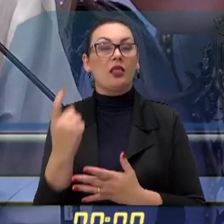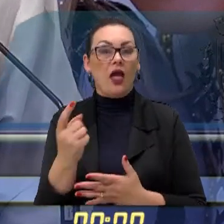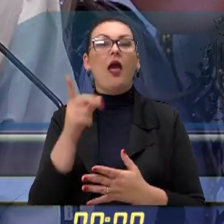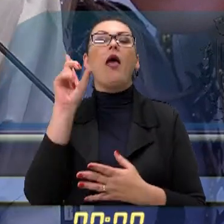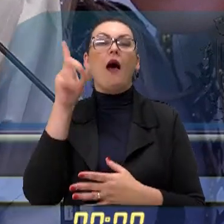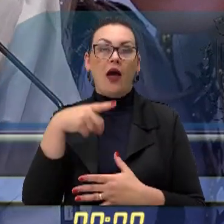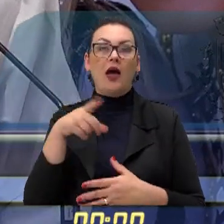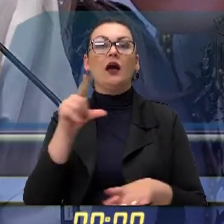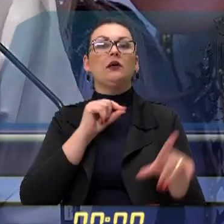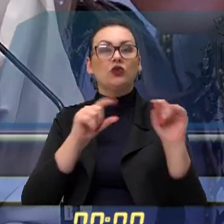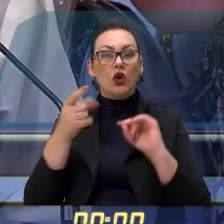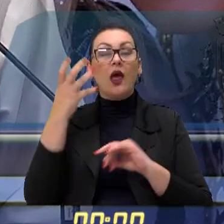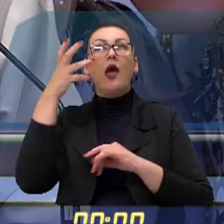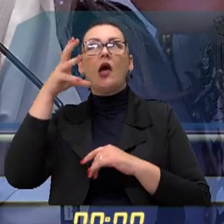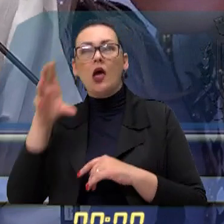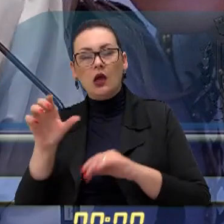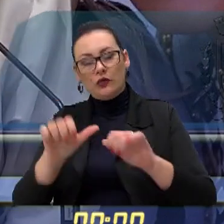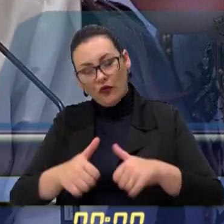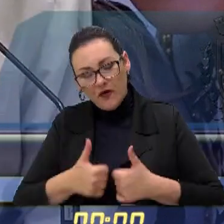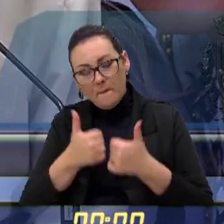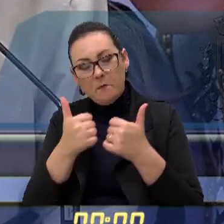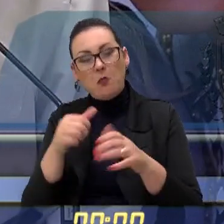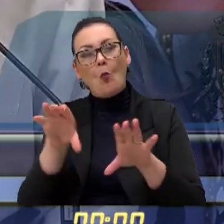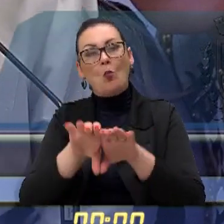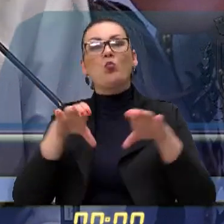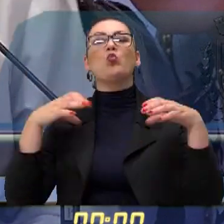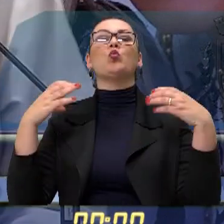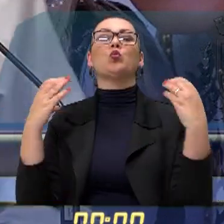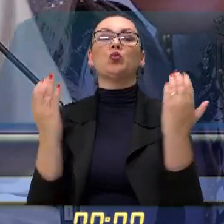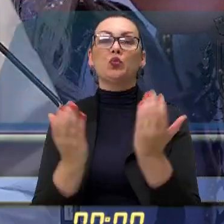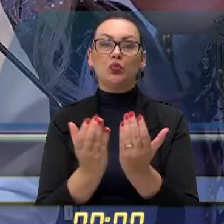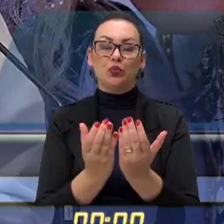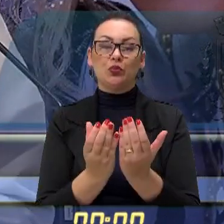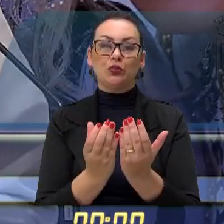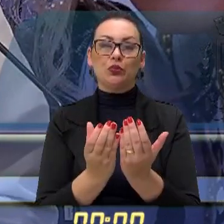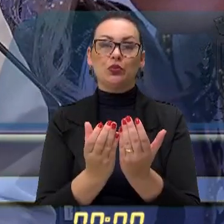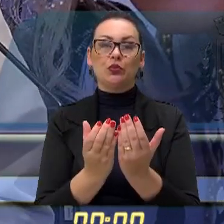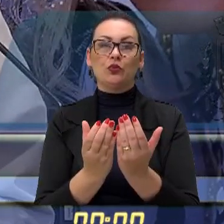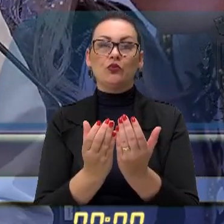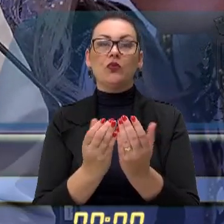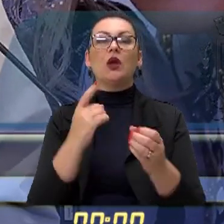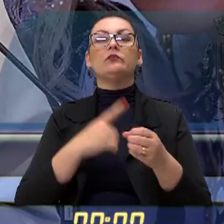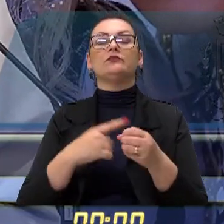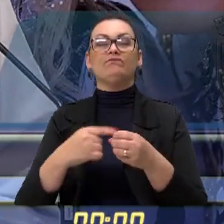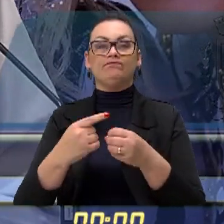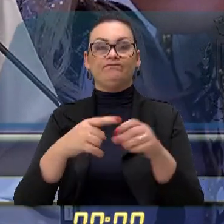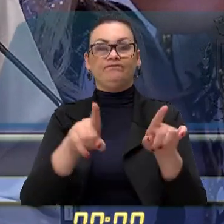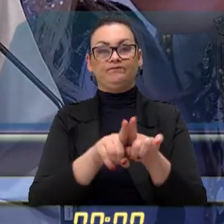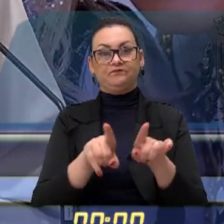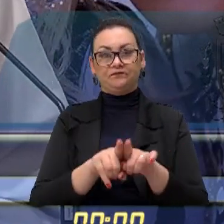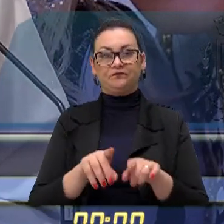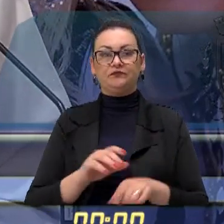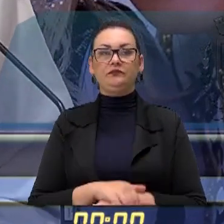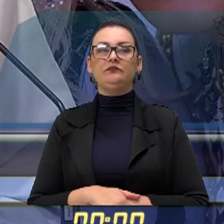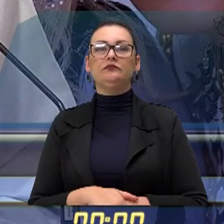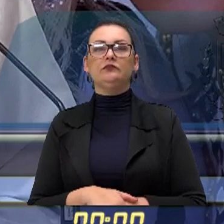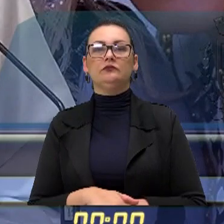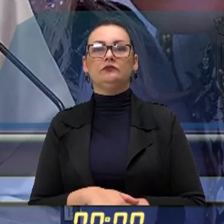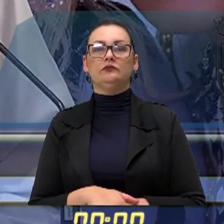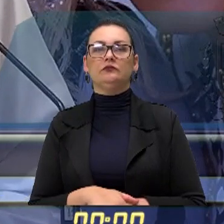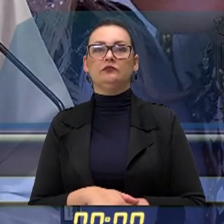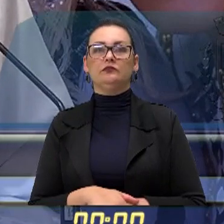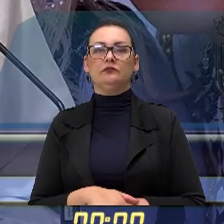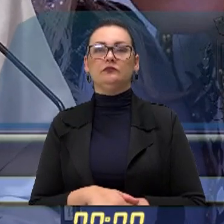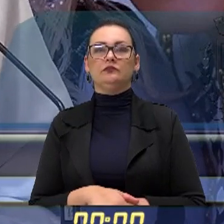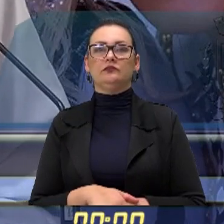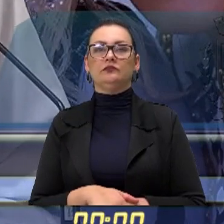é decidirmos o melhor para a nossa comunidade e para o nosso município. Peço comunicação de